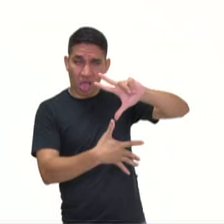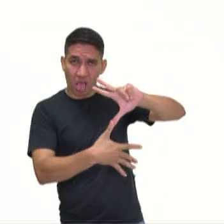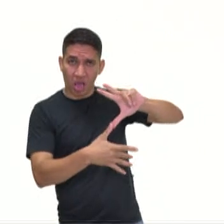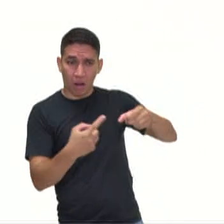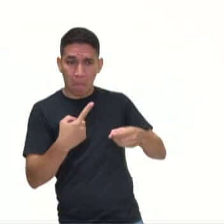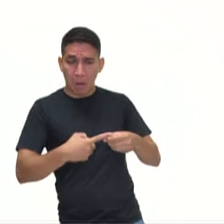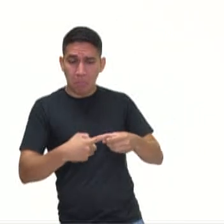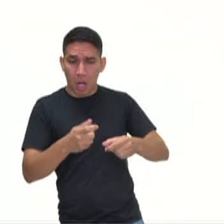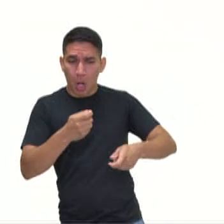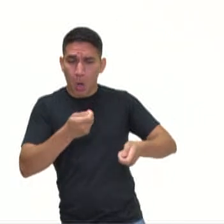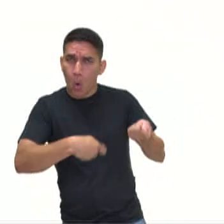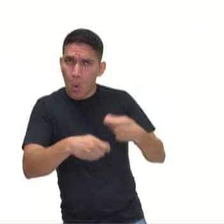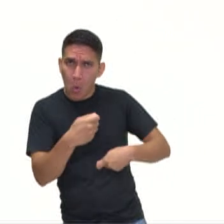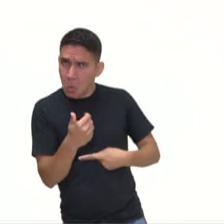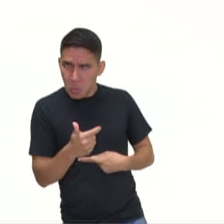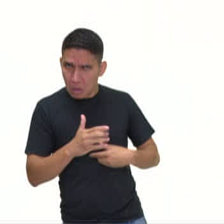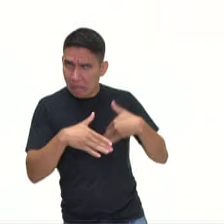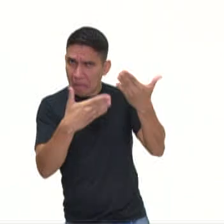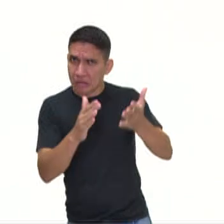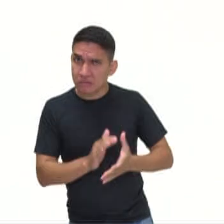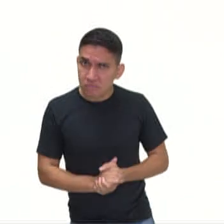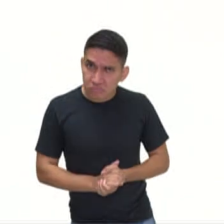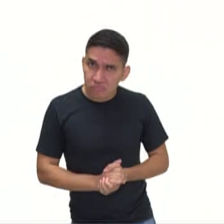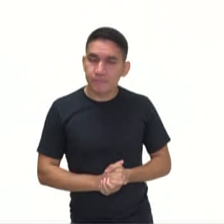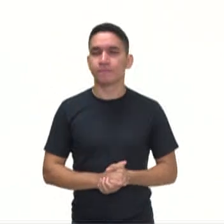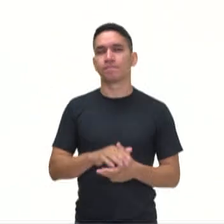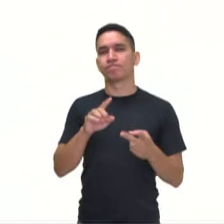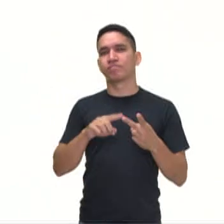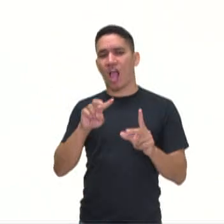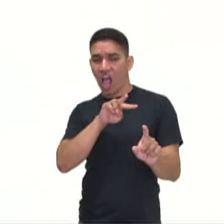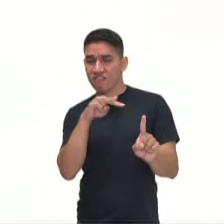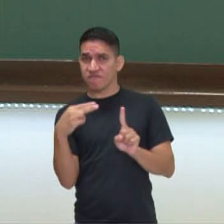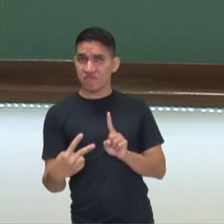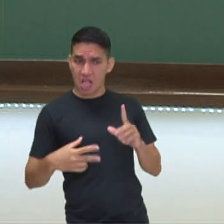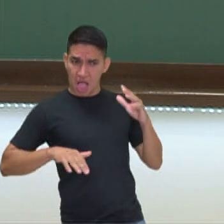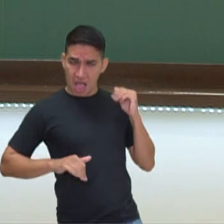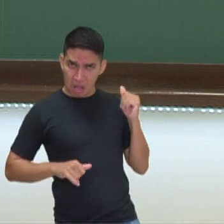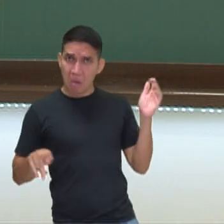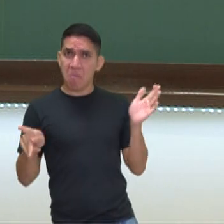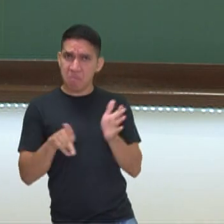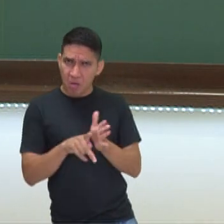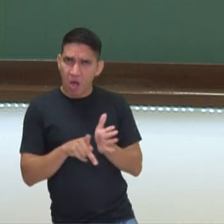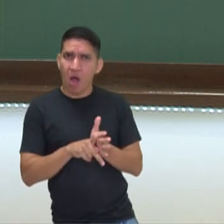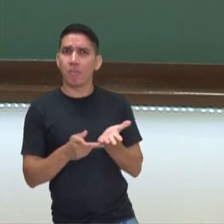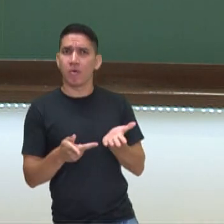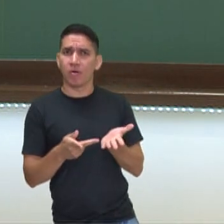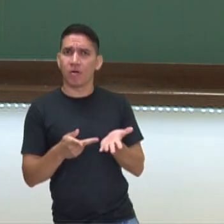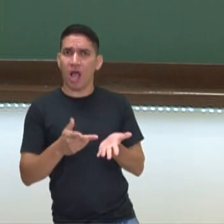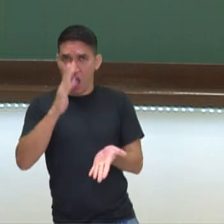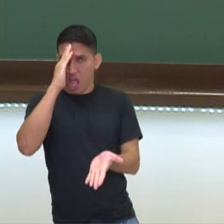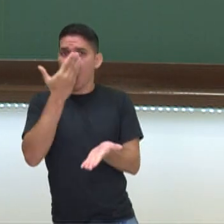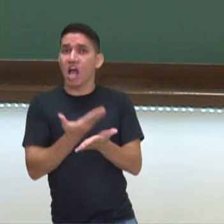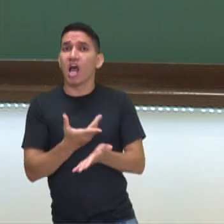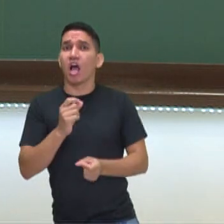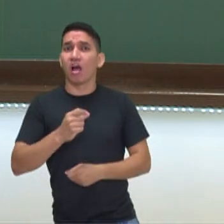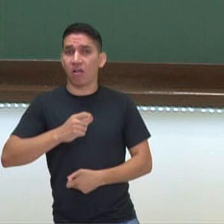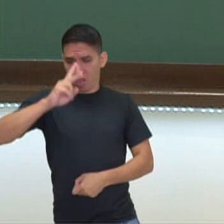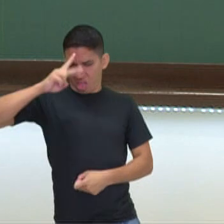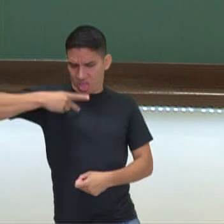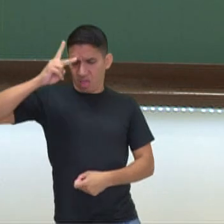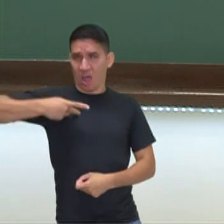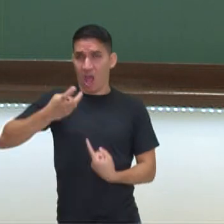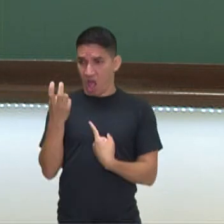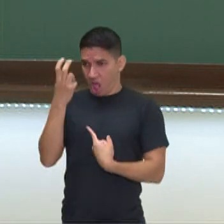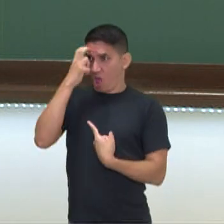ela não tinha um progresso? Né? A visão espanhola era etnocêntrica. Etnocêntrica é quando você coloca a sua